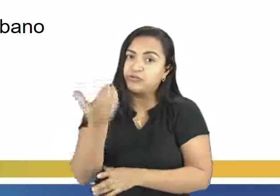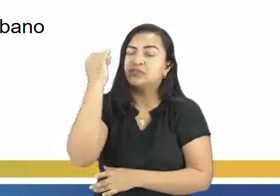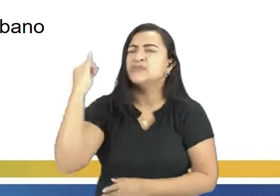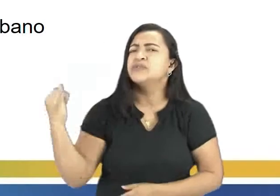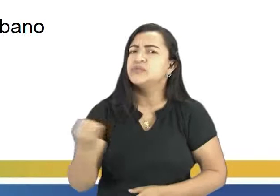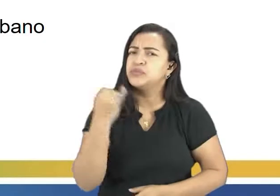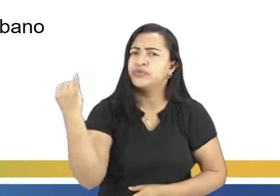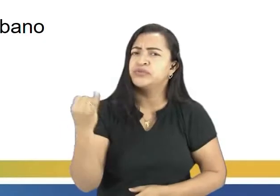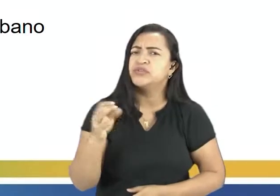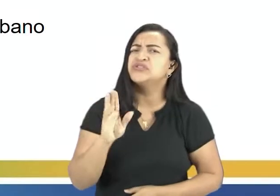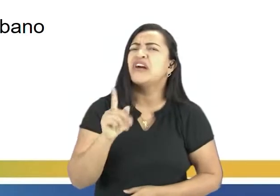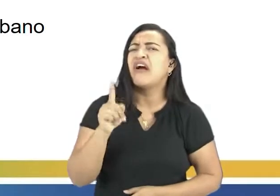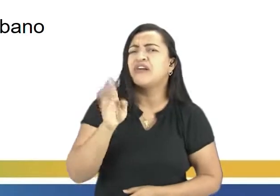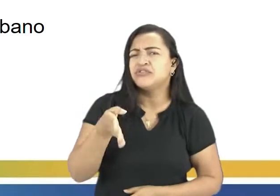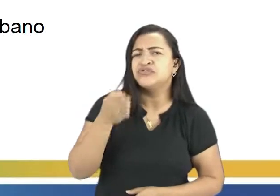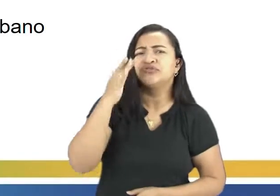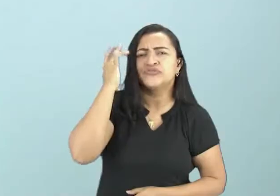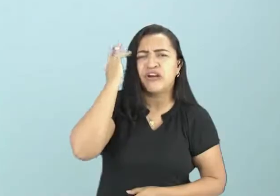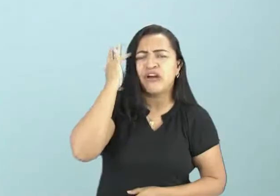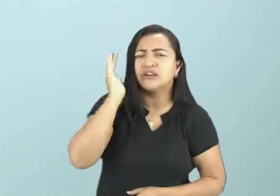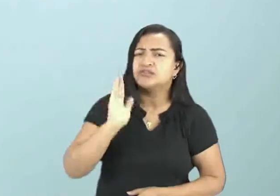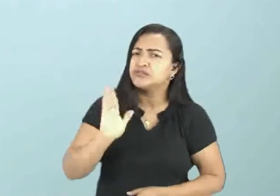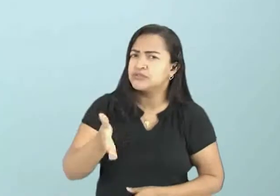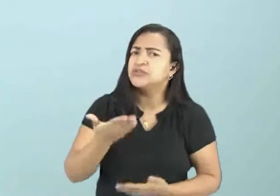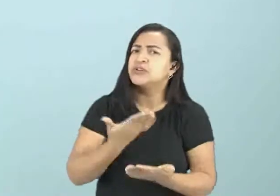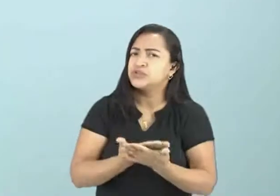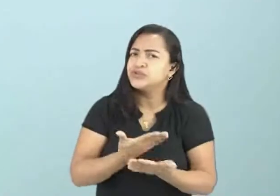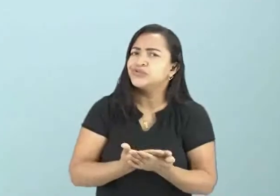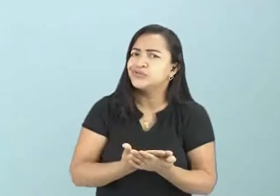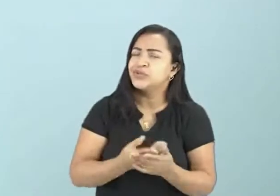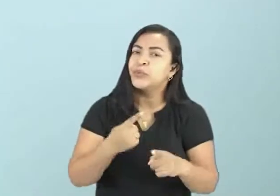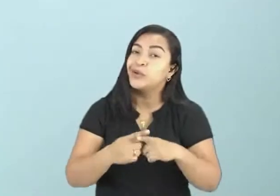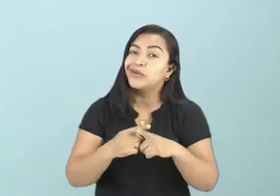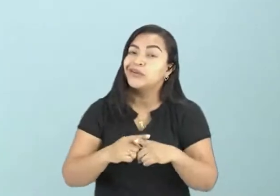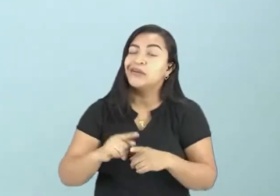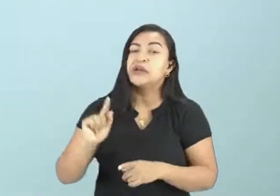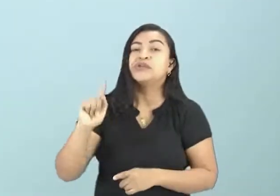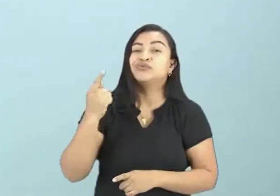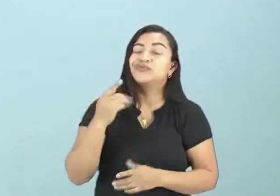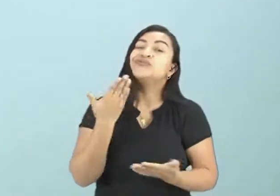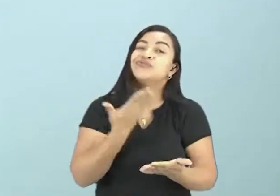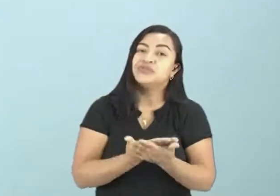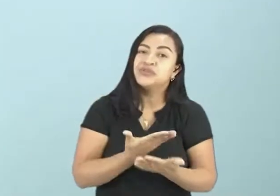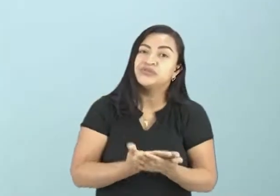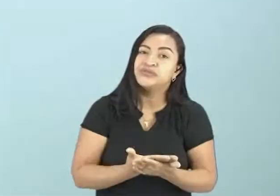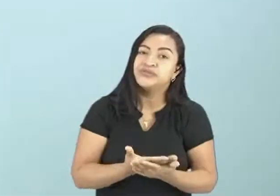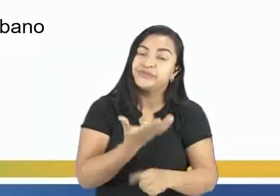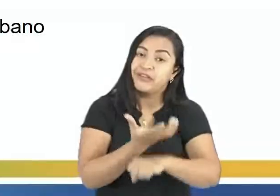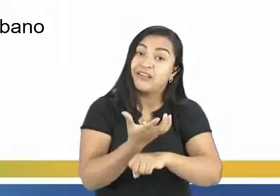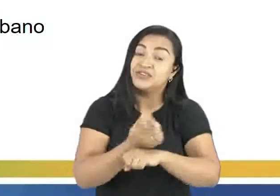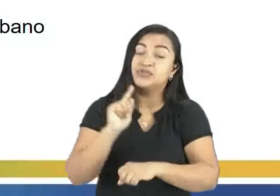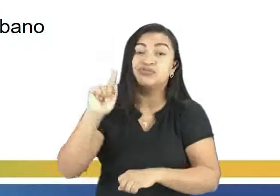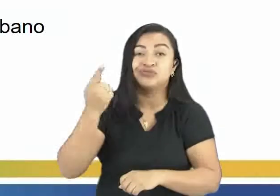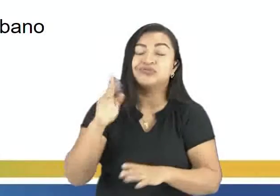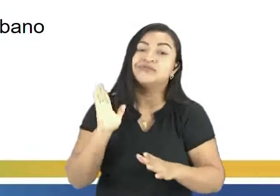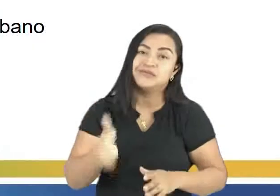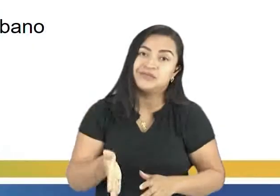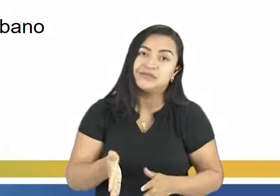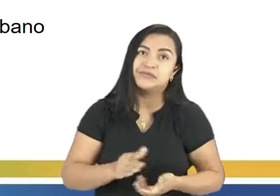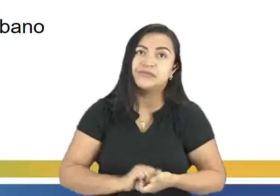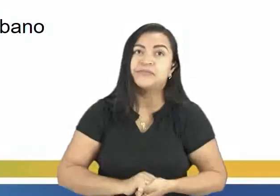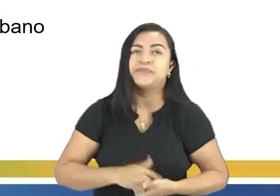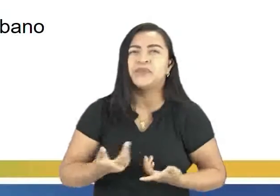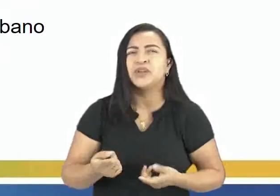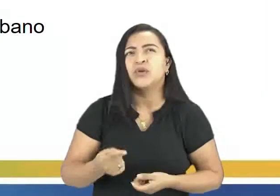já ter até estudado em geografia, já que a gente estuda muito essa parte em geografia também. Dá uma olhada aí nas datas que você vai tendo